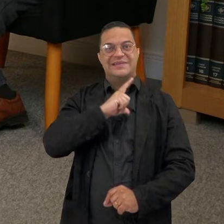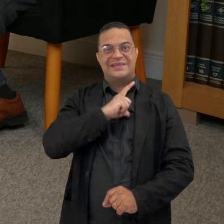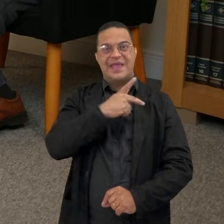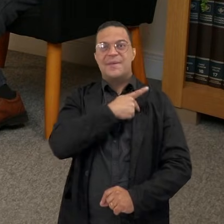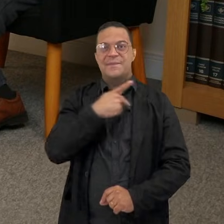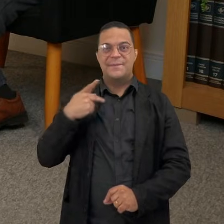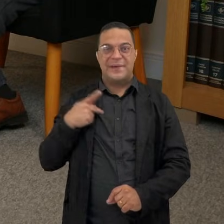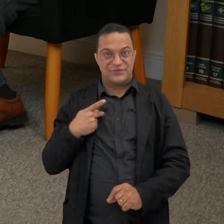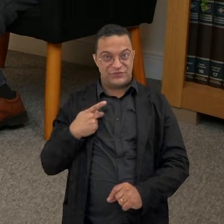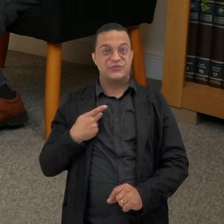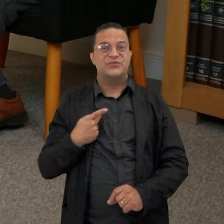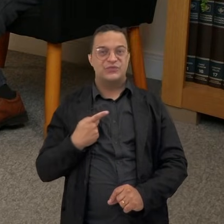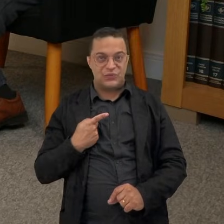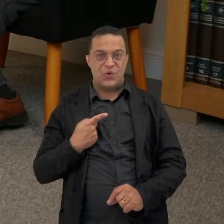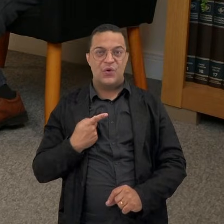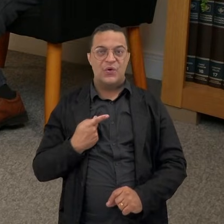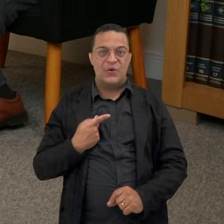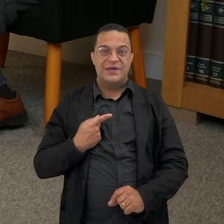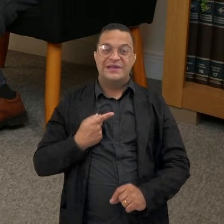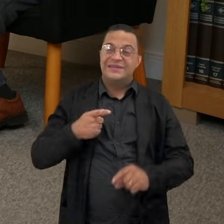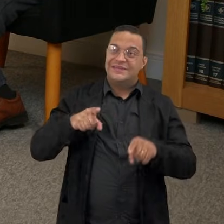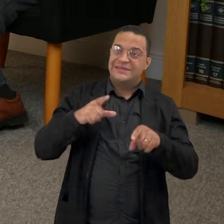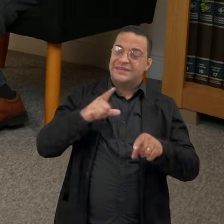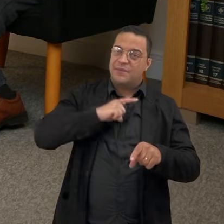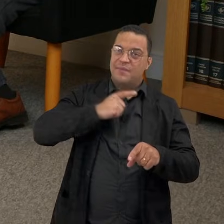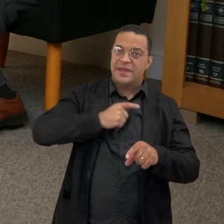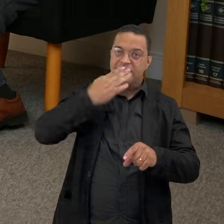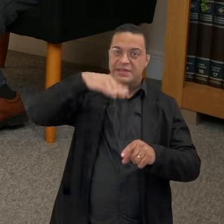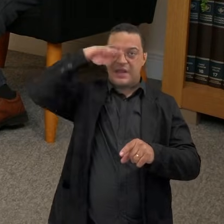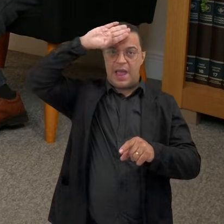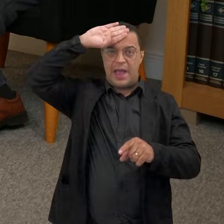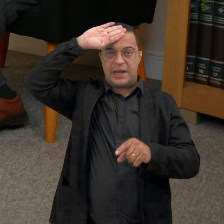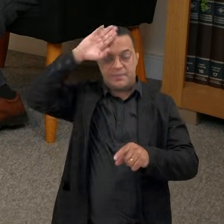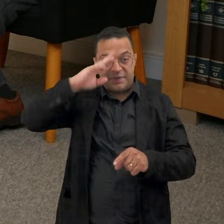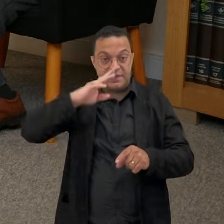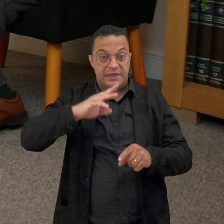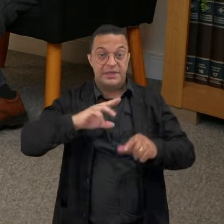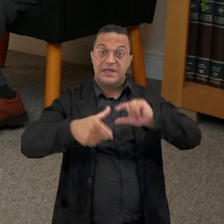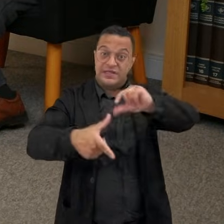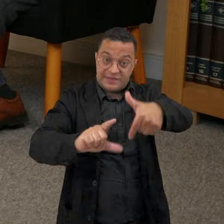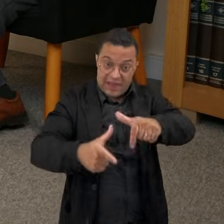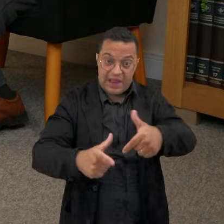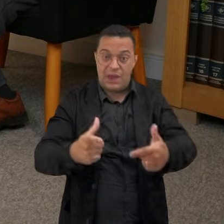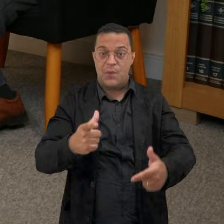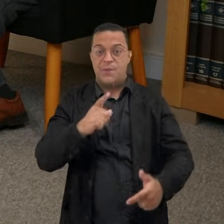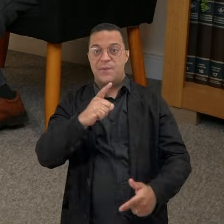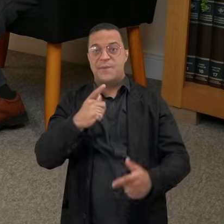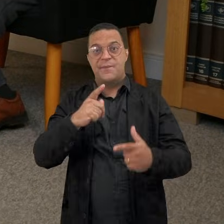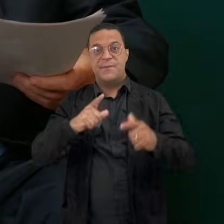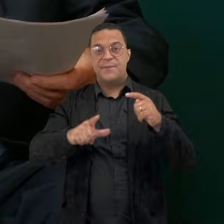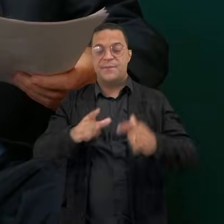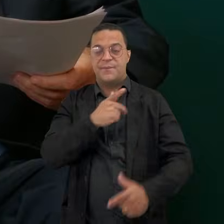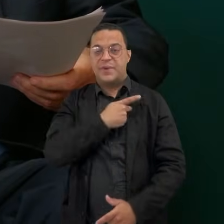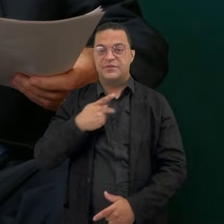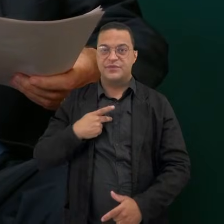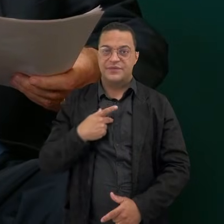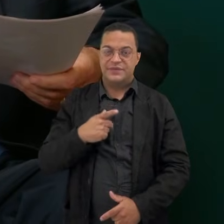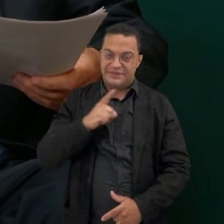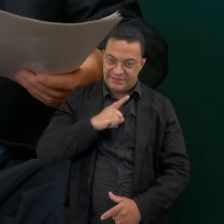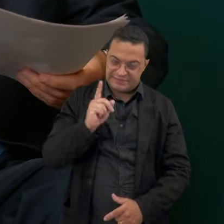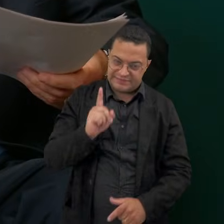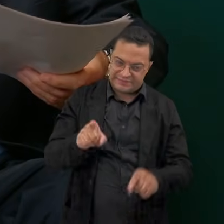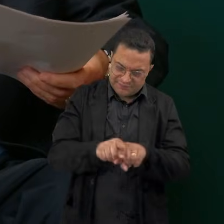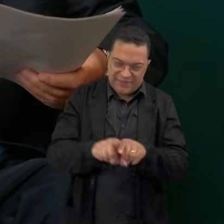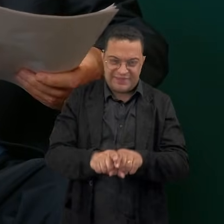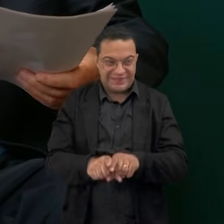Tem árabe, né? Tem judeu, tem até a nossa igreja em Israel? Tem, graças a Deus. Glória a Deus. Grande bênção. Muito até bem. Entre os índios.